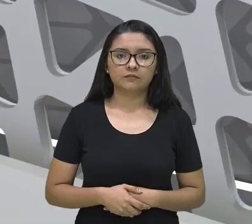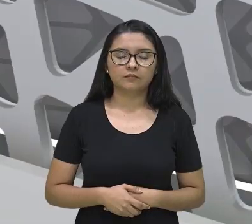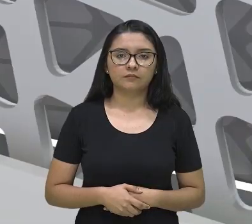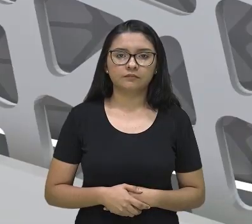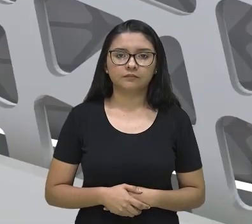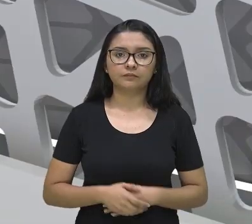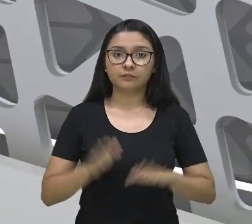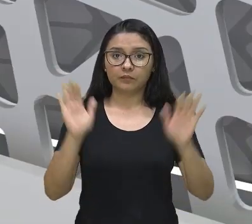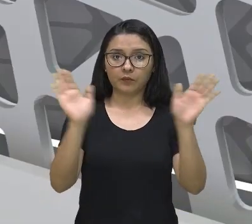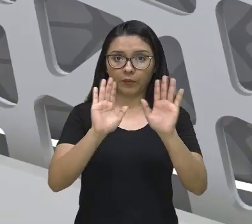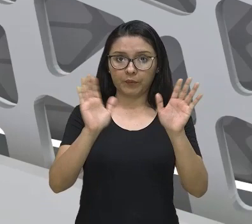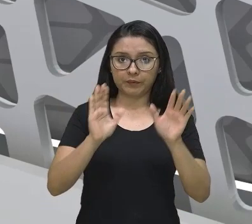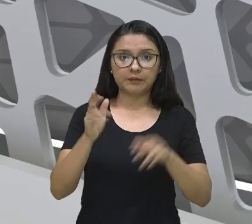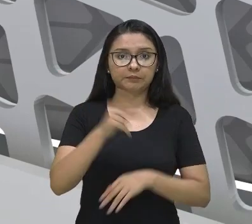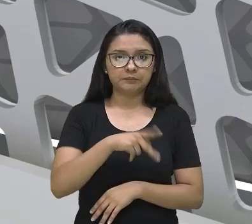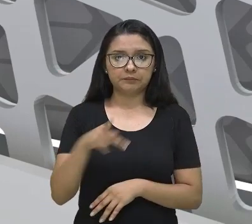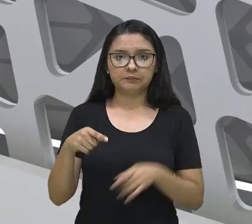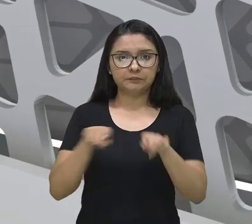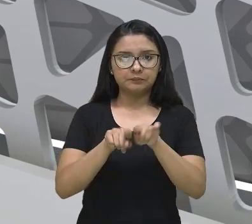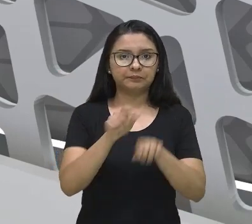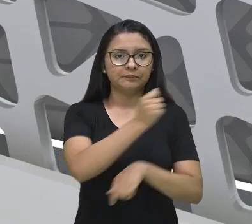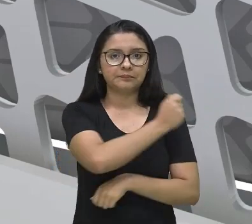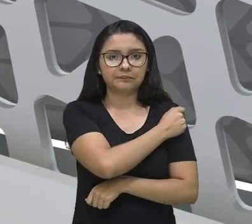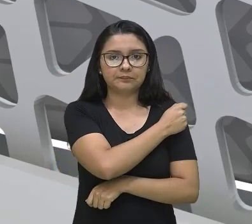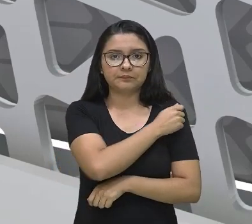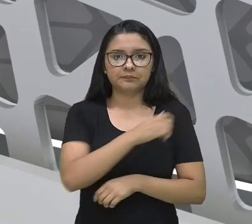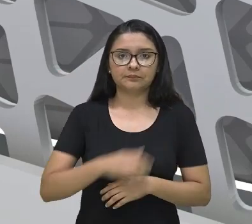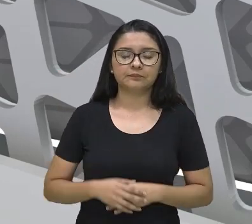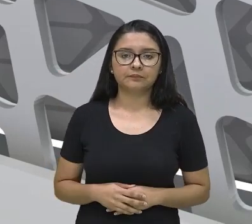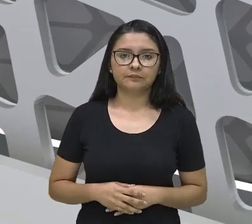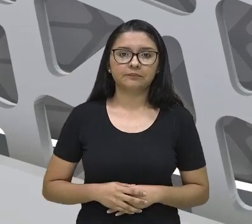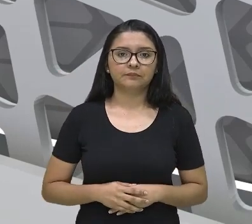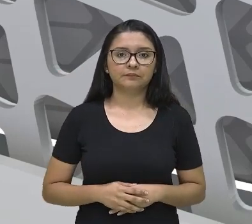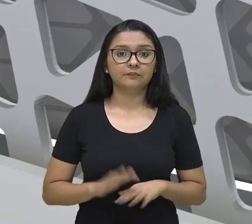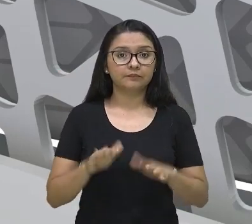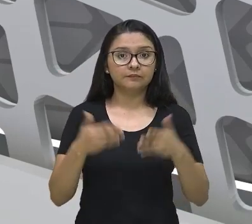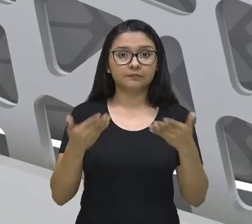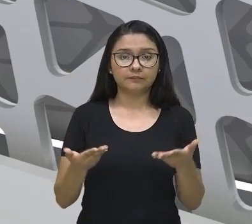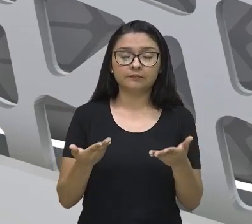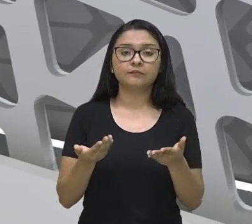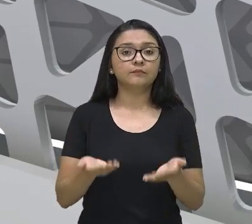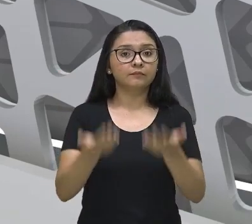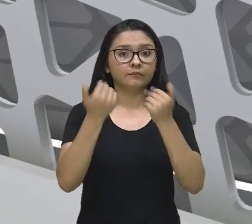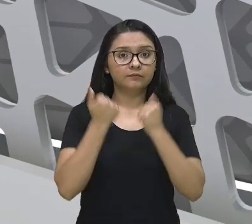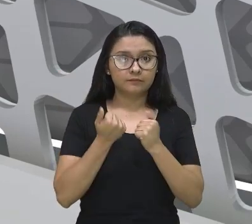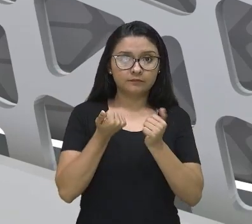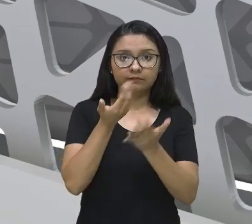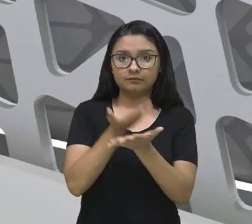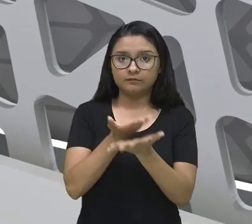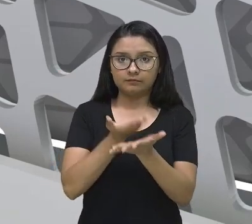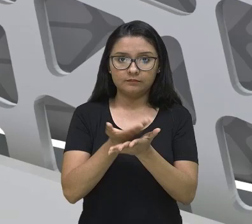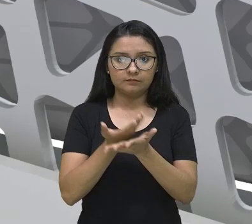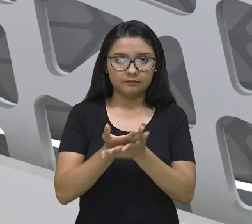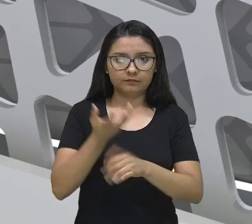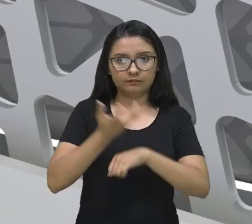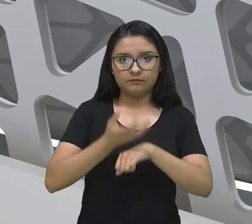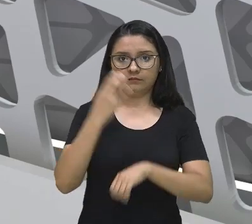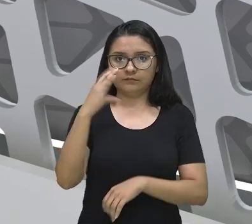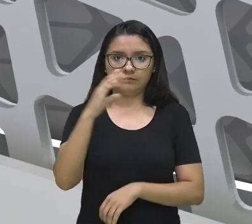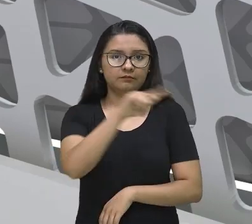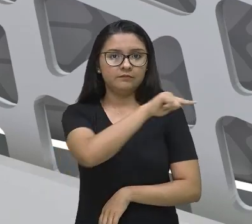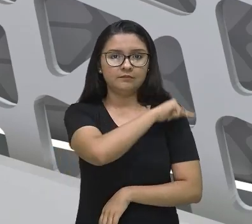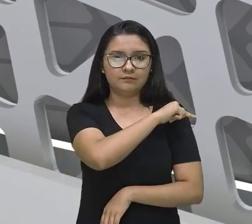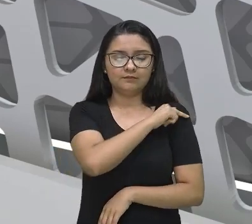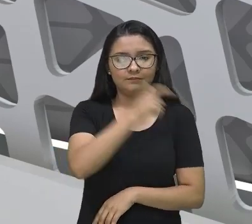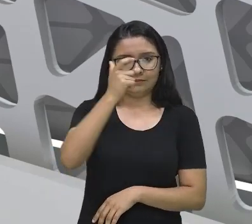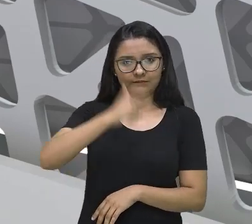Olá, professores e estudantes. Vamos agora, para a nossa aula de Ciências do 7º ano, aqui